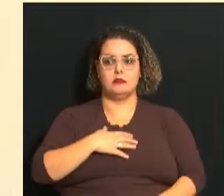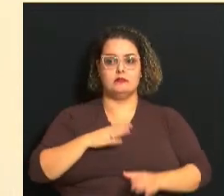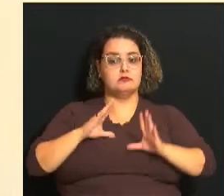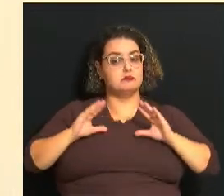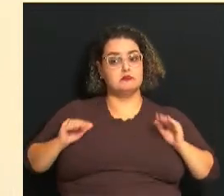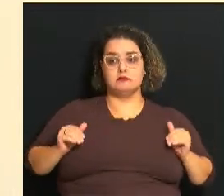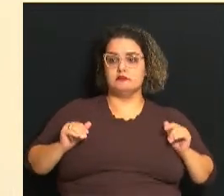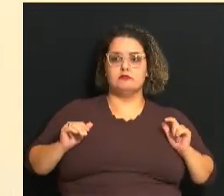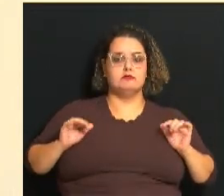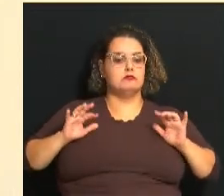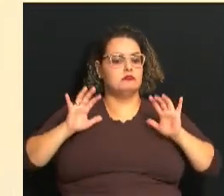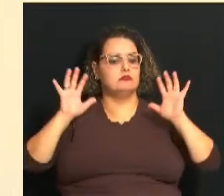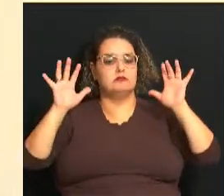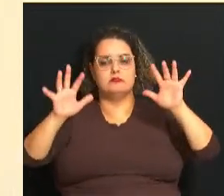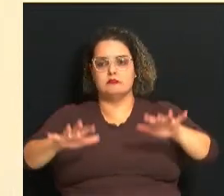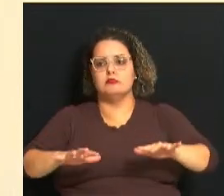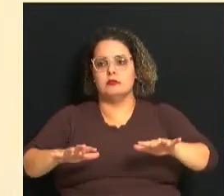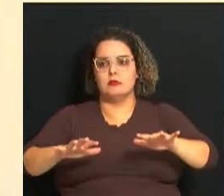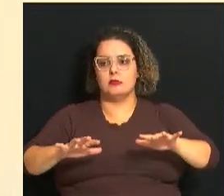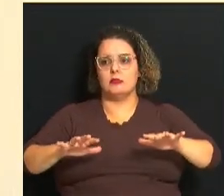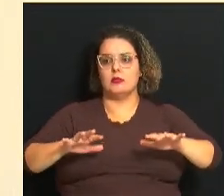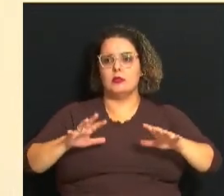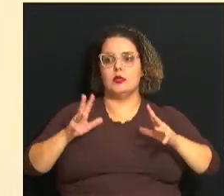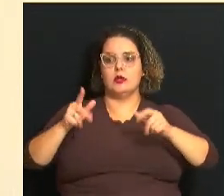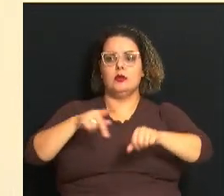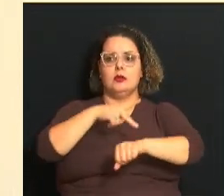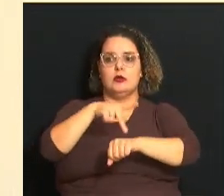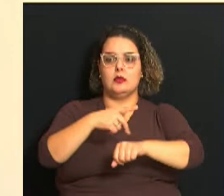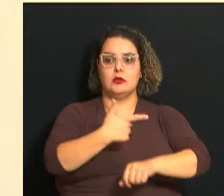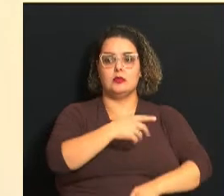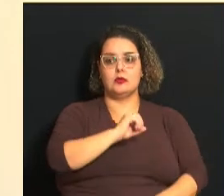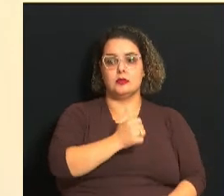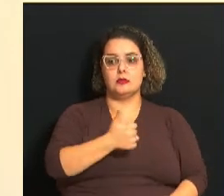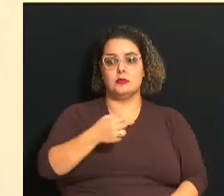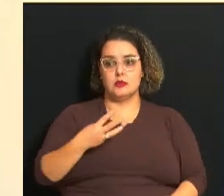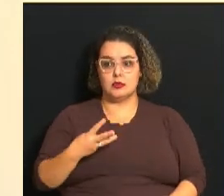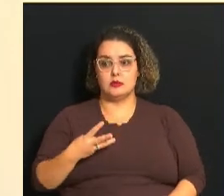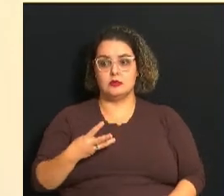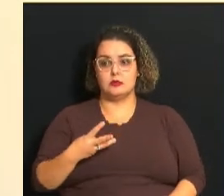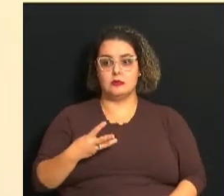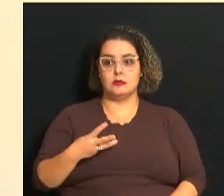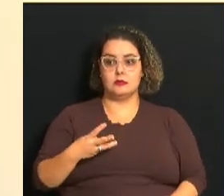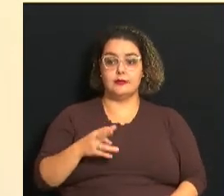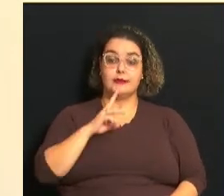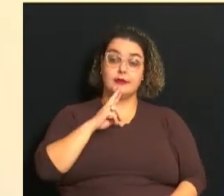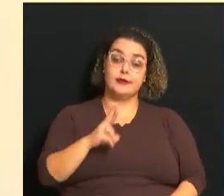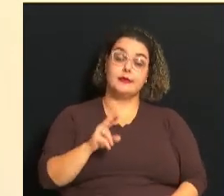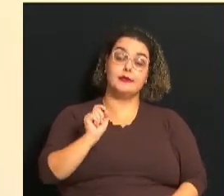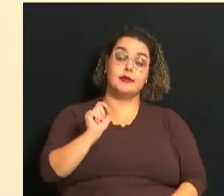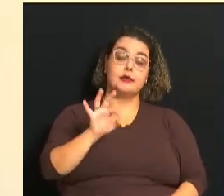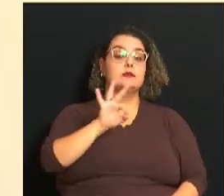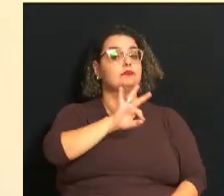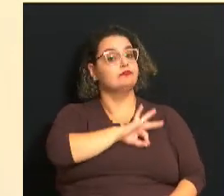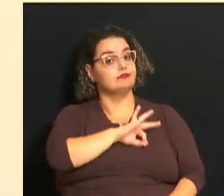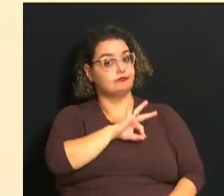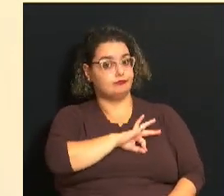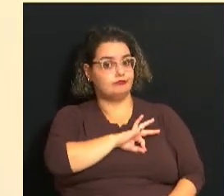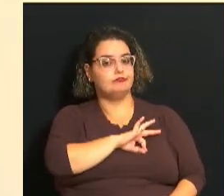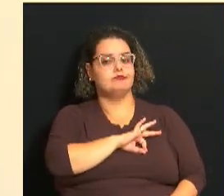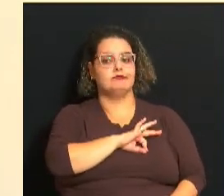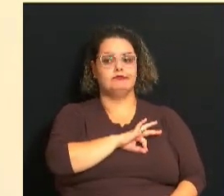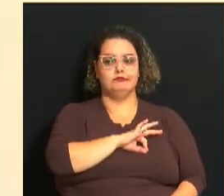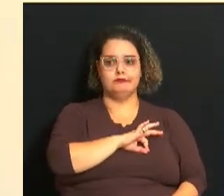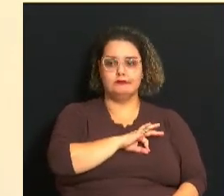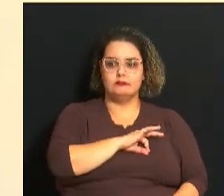e ocupar a câmera que deram um fenômeno tá acontecendo país inteiro 2013 eu possa foi polícia né entrar então o município